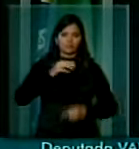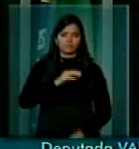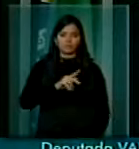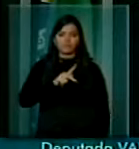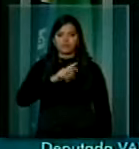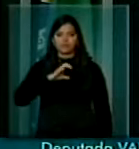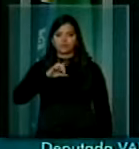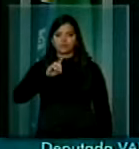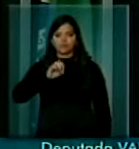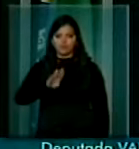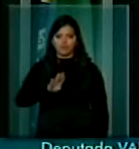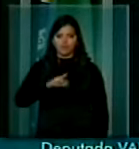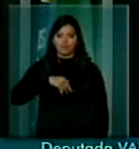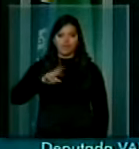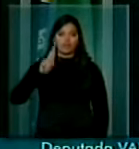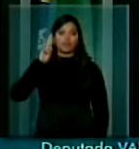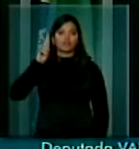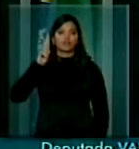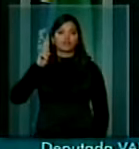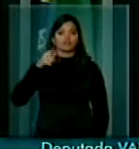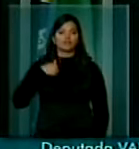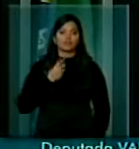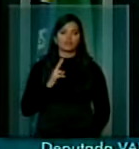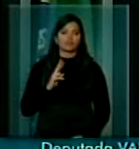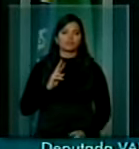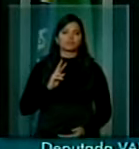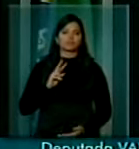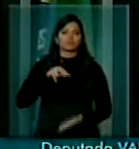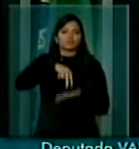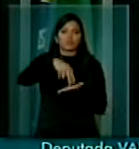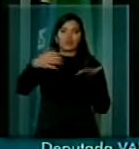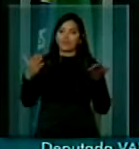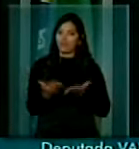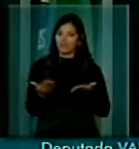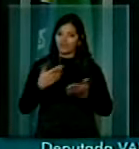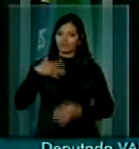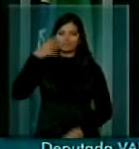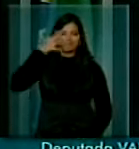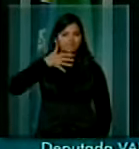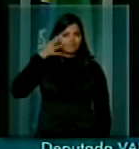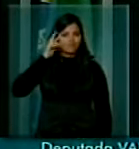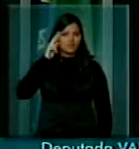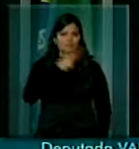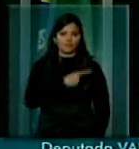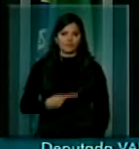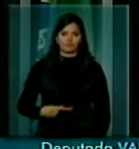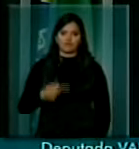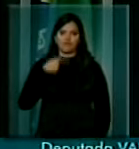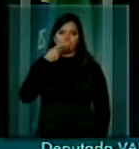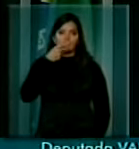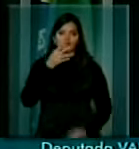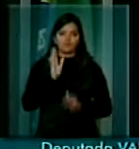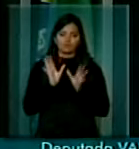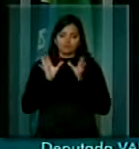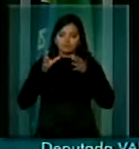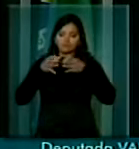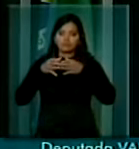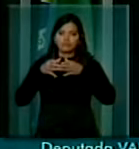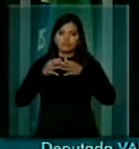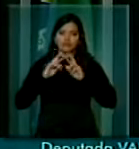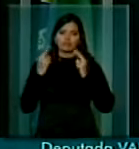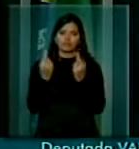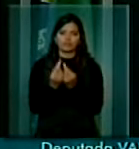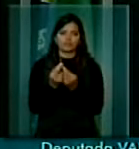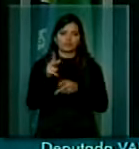PCdoB, liderança que estou ocupando nesse momento. Nesse pronunciamento, senhor presidente, eu me refiro à